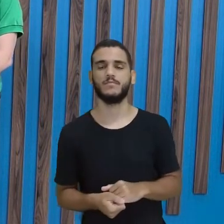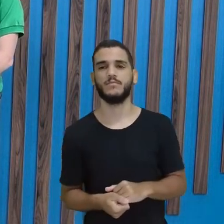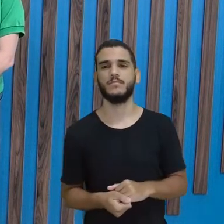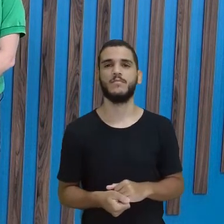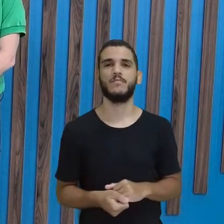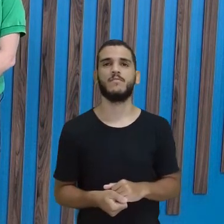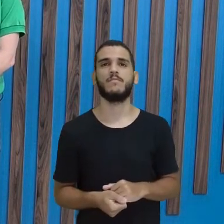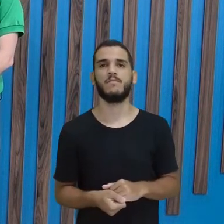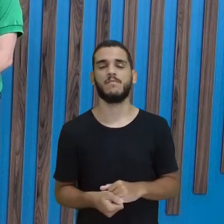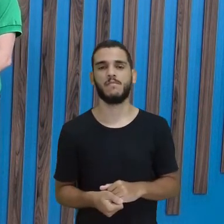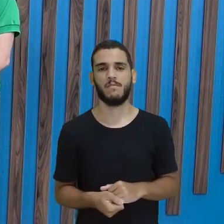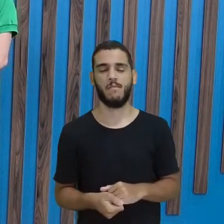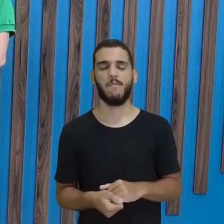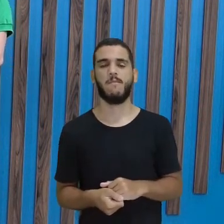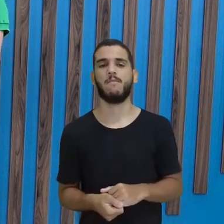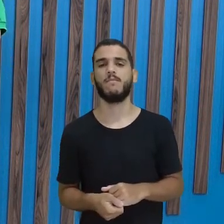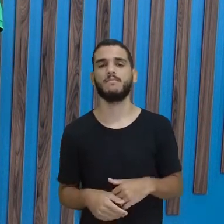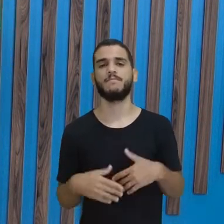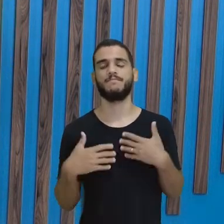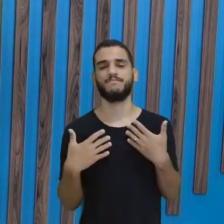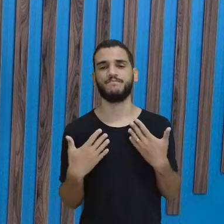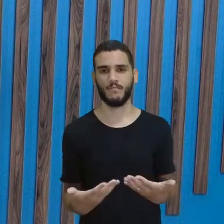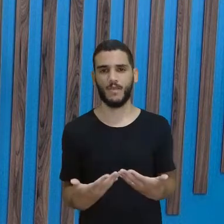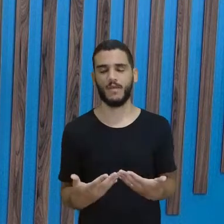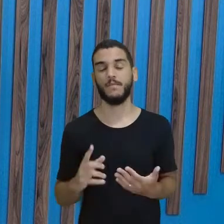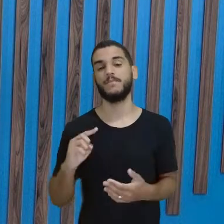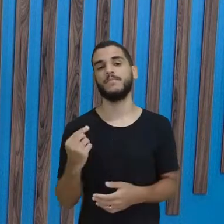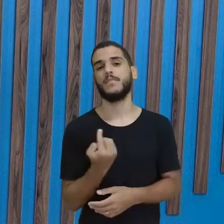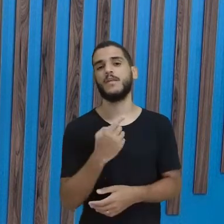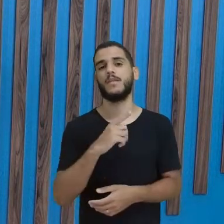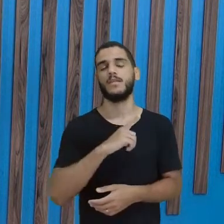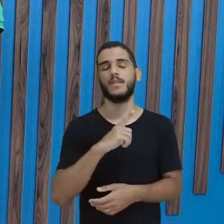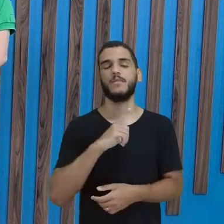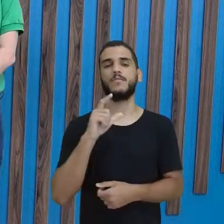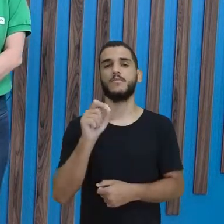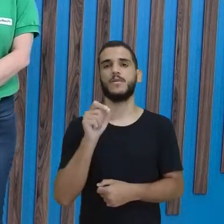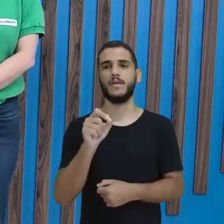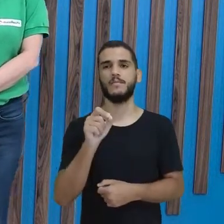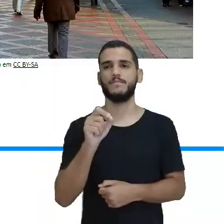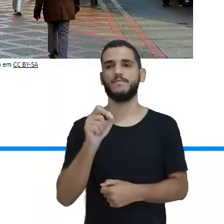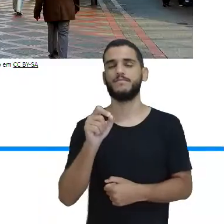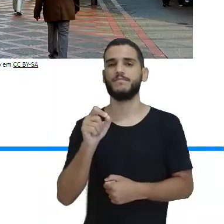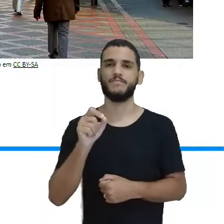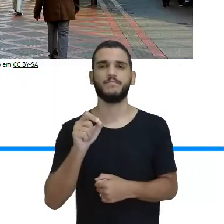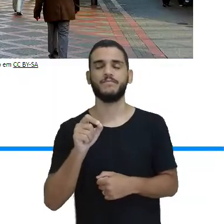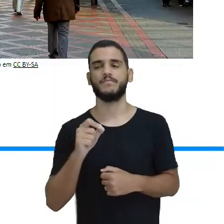O que é que tem aqui? Olha só. Nós temos, né, nessa imagem agora,